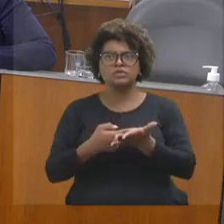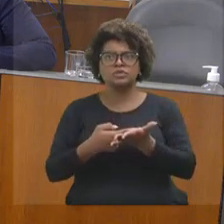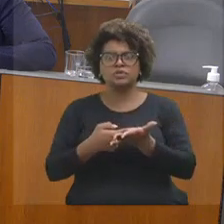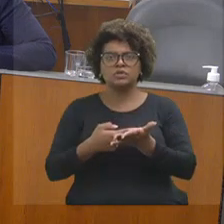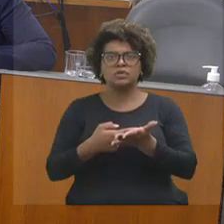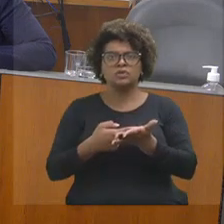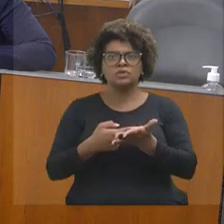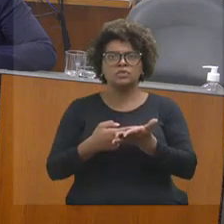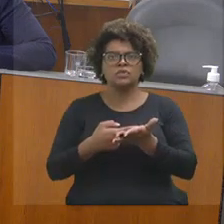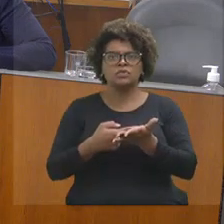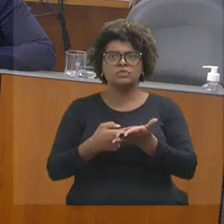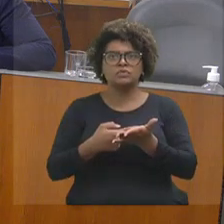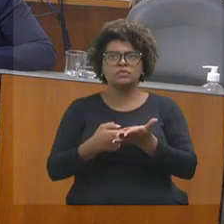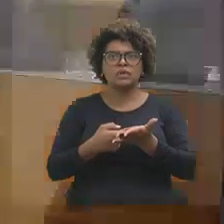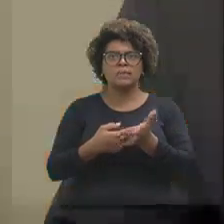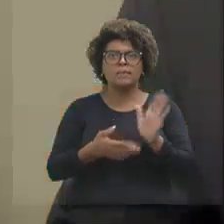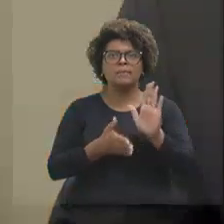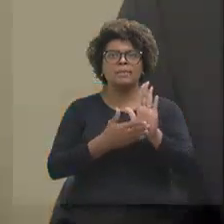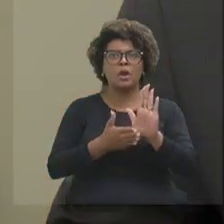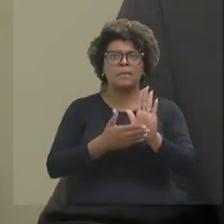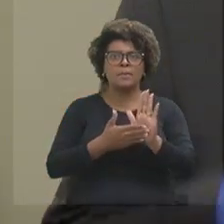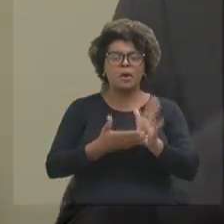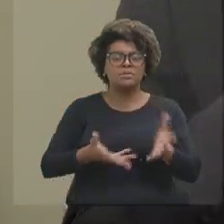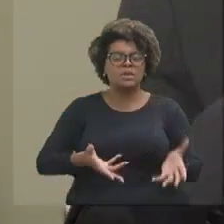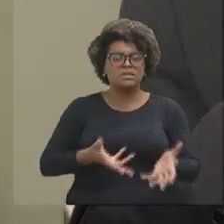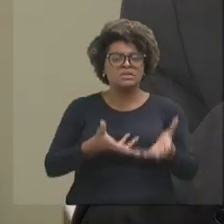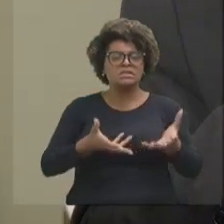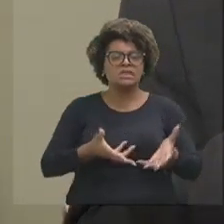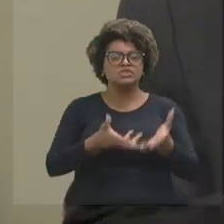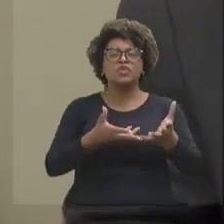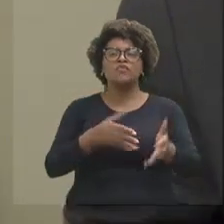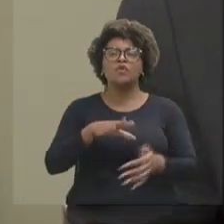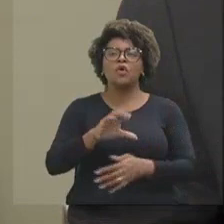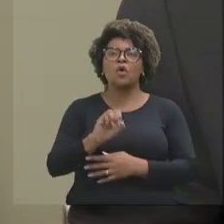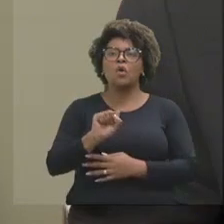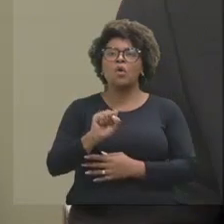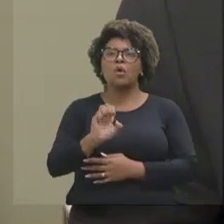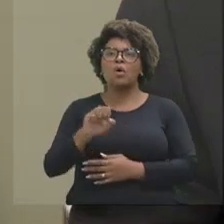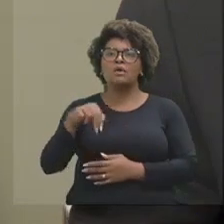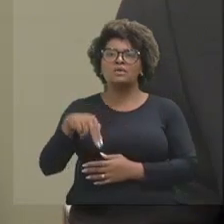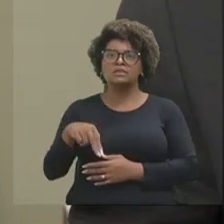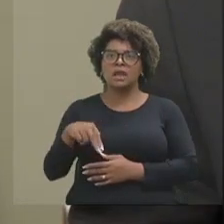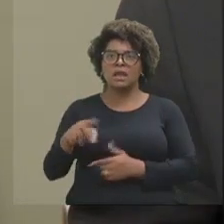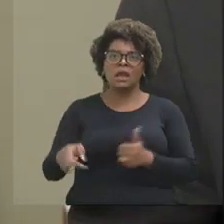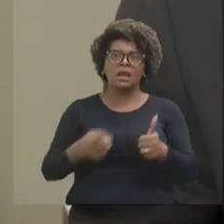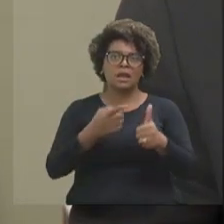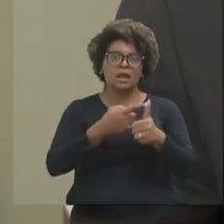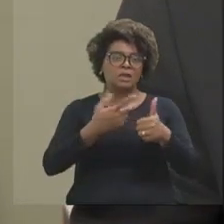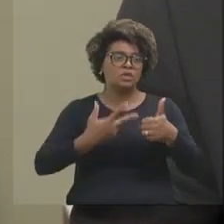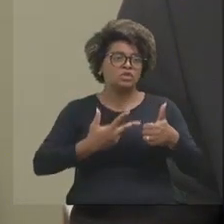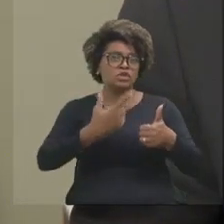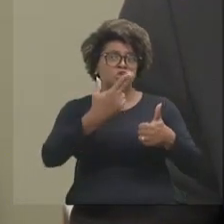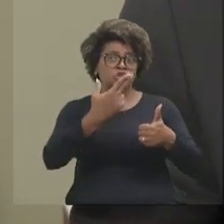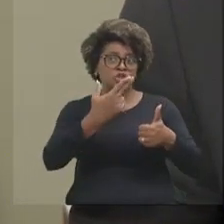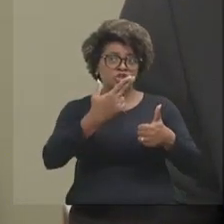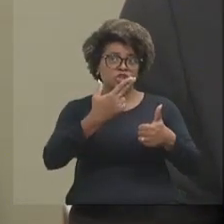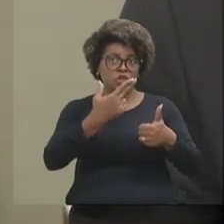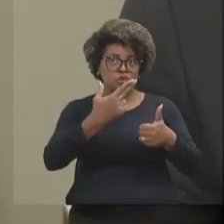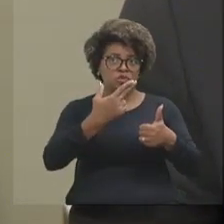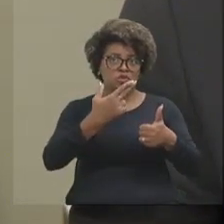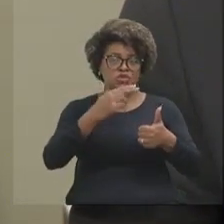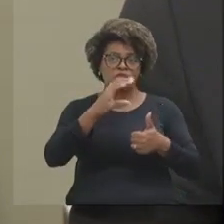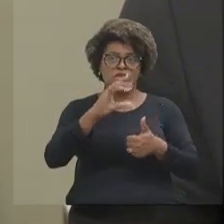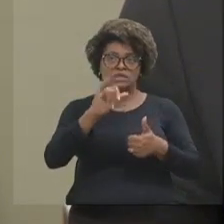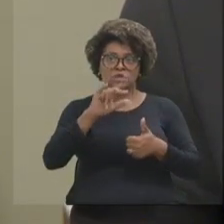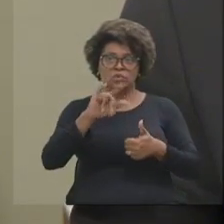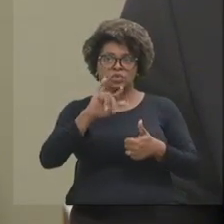de providência para formulação de proposta de incentivo um deles era a questão da cirurgia incentiva a cirurgia